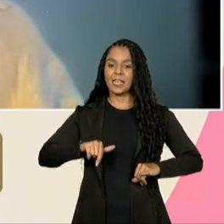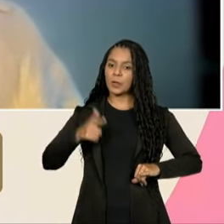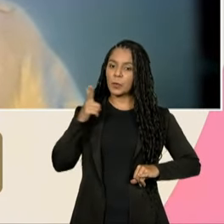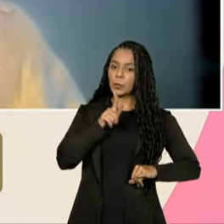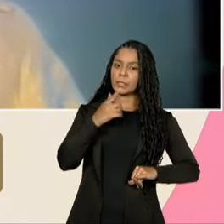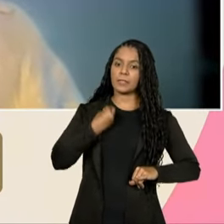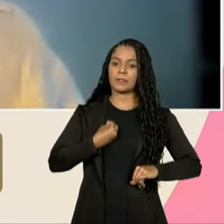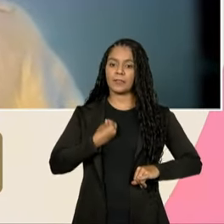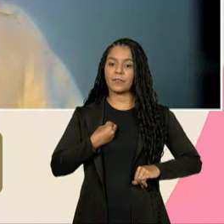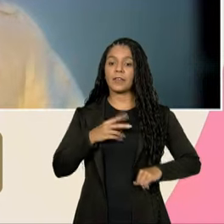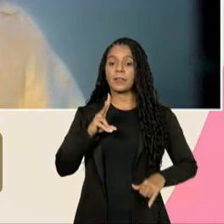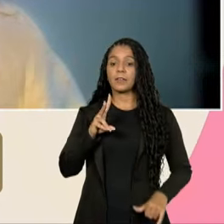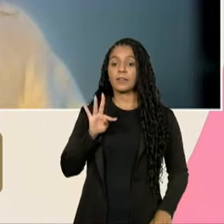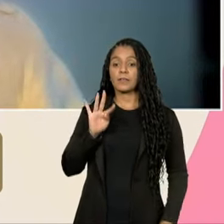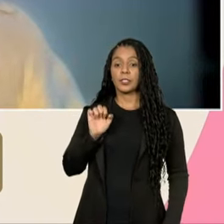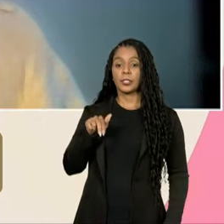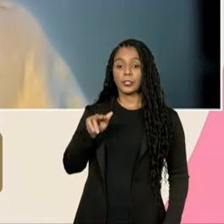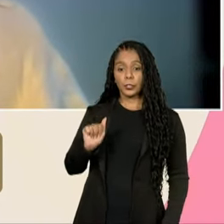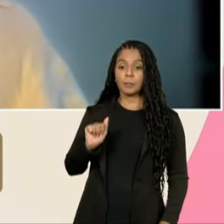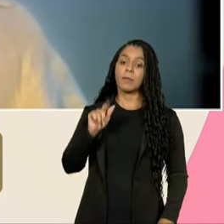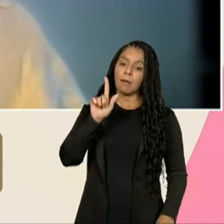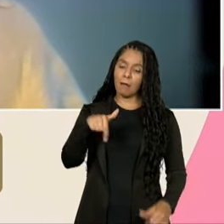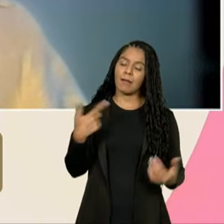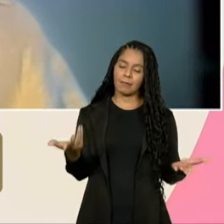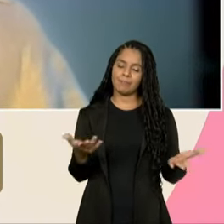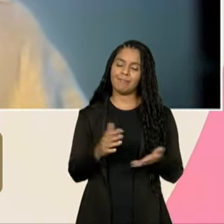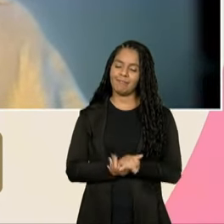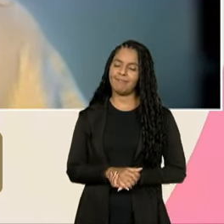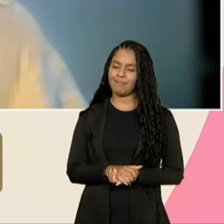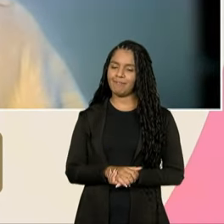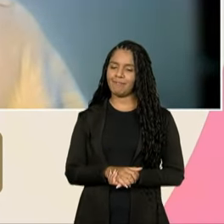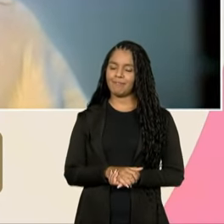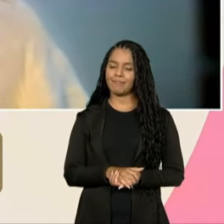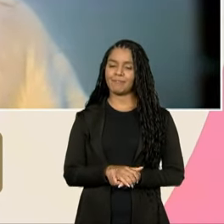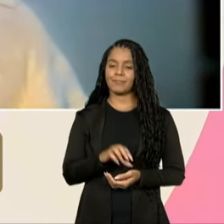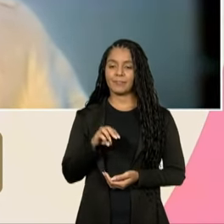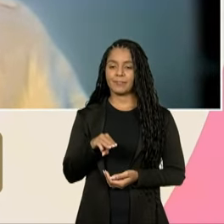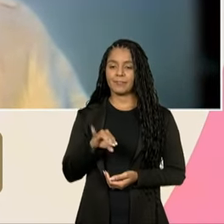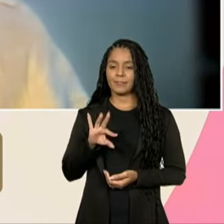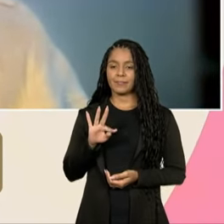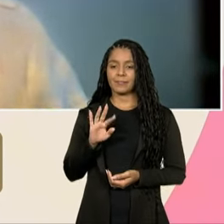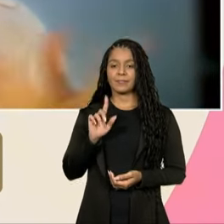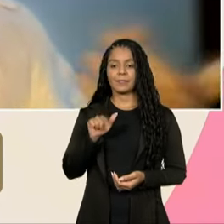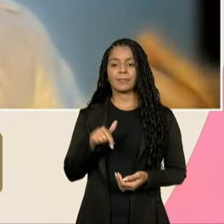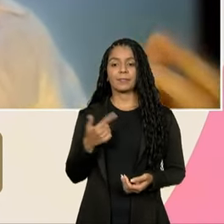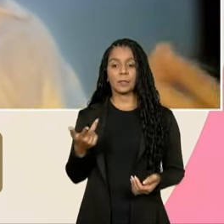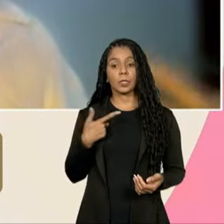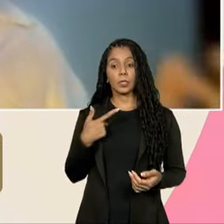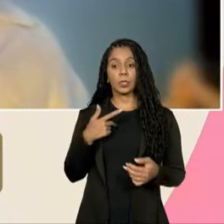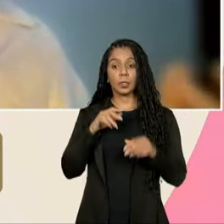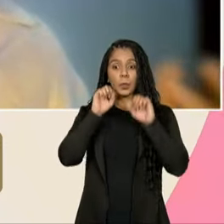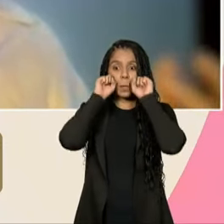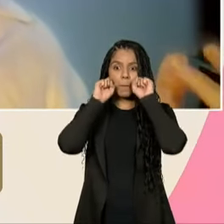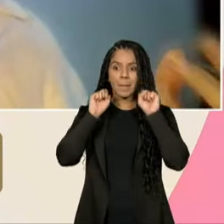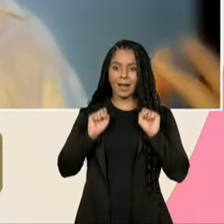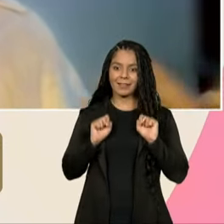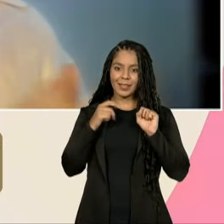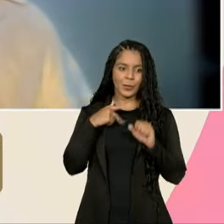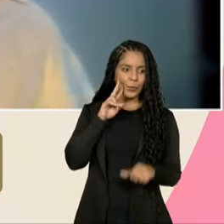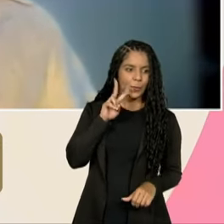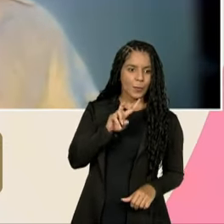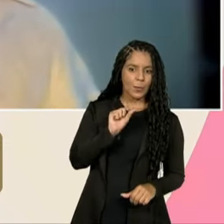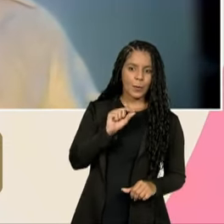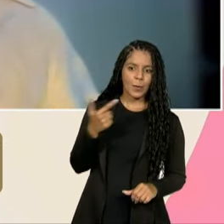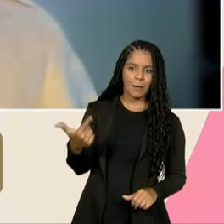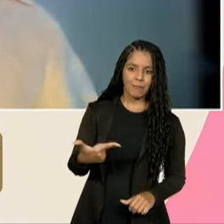sobrevivente, uma vítima. Uma vítima também, né? O Milton Cunha... E uma testemunha, assassina. Claro!